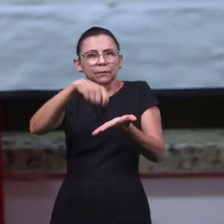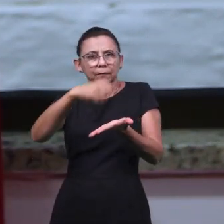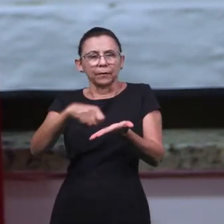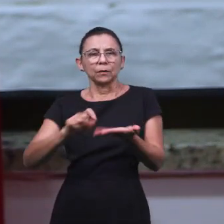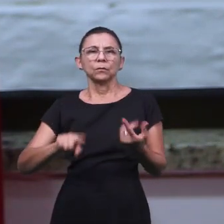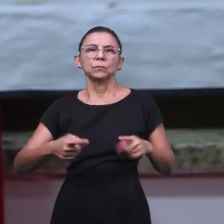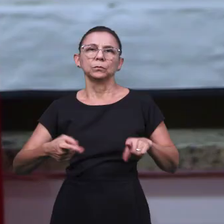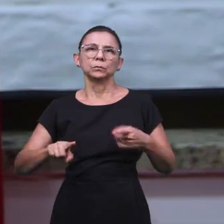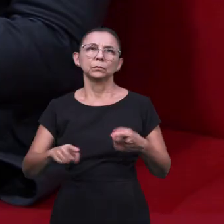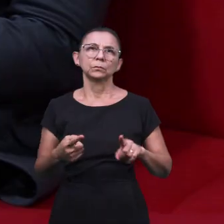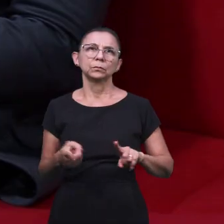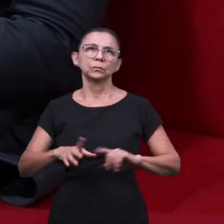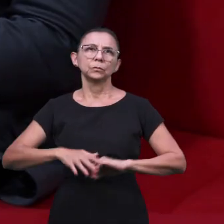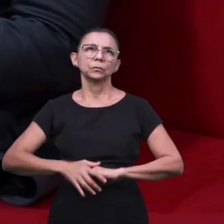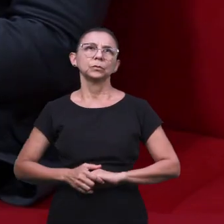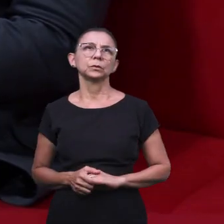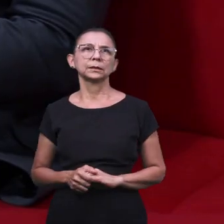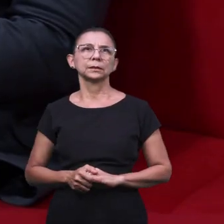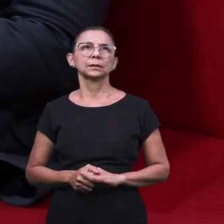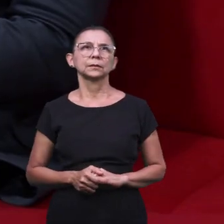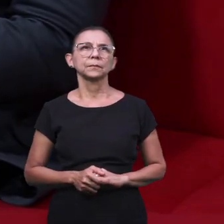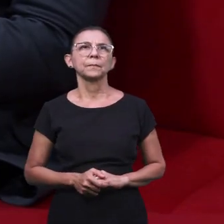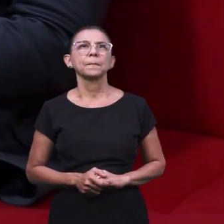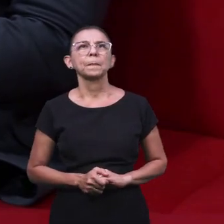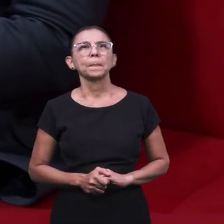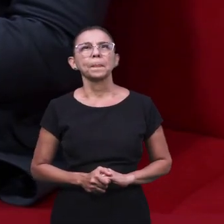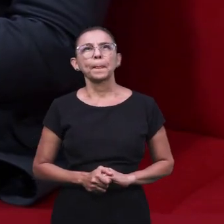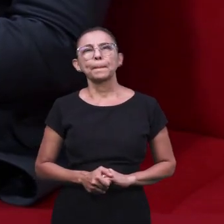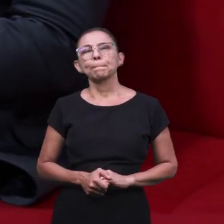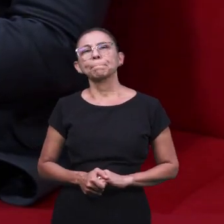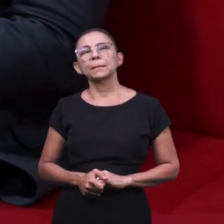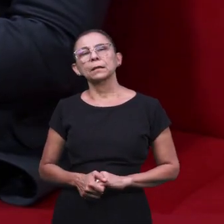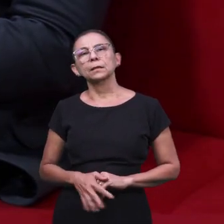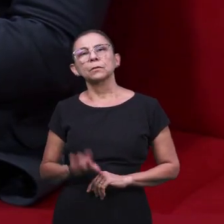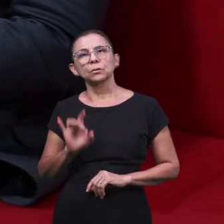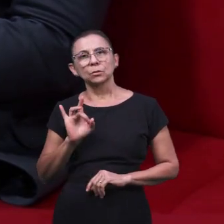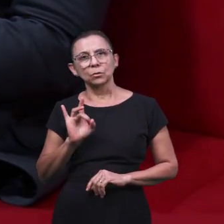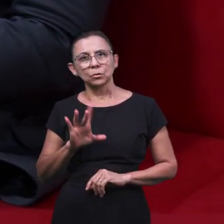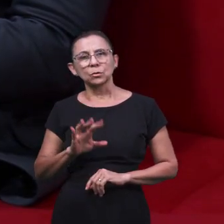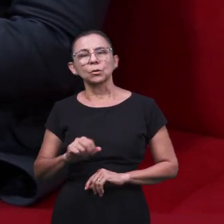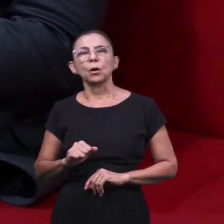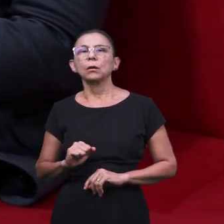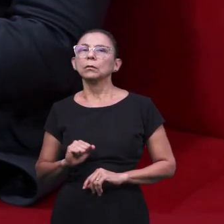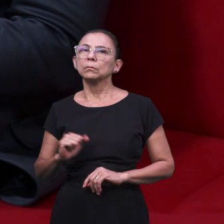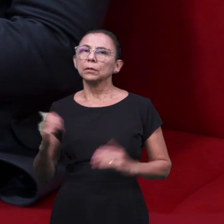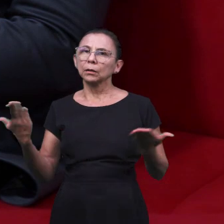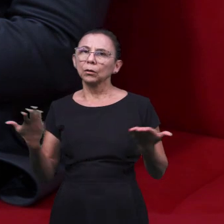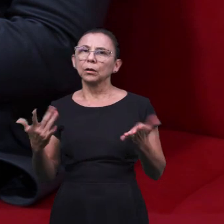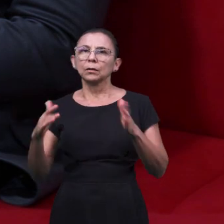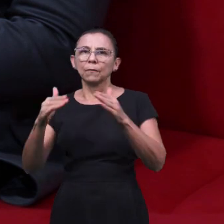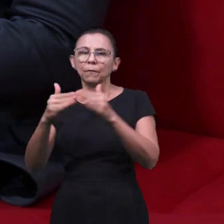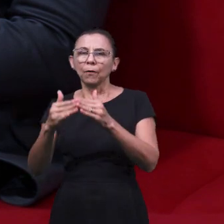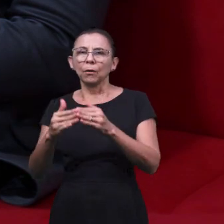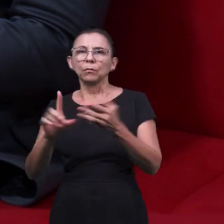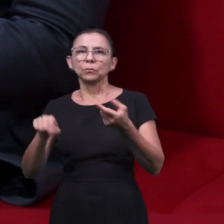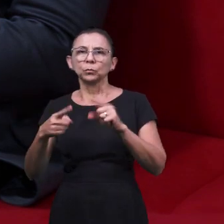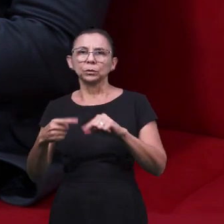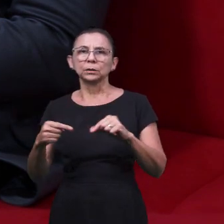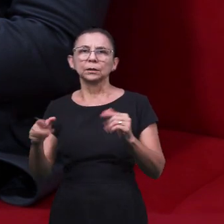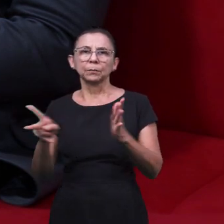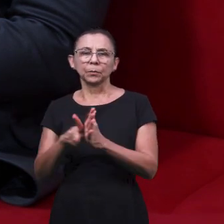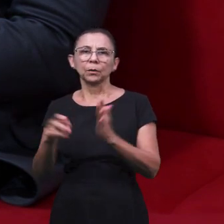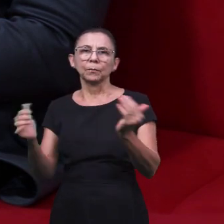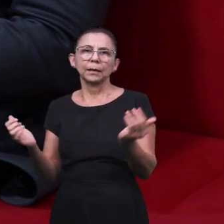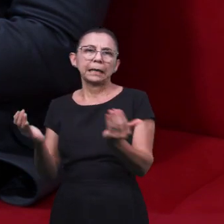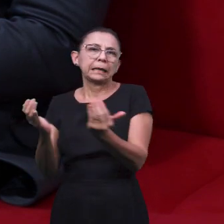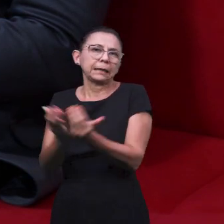o Coral Evangélico de São Paulo. Então, a gente só canta repertório evangélico, né? Mas eu acho que é